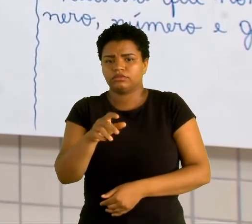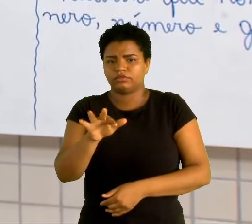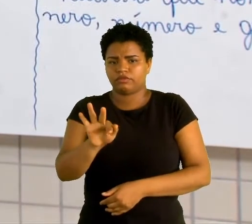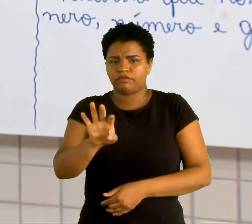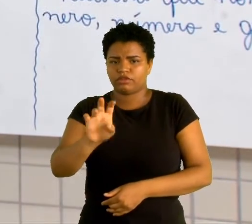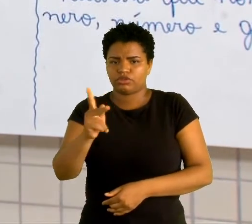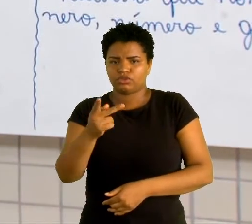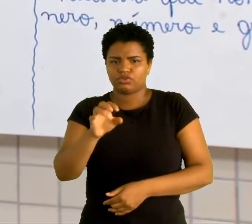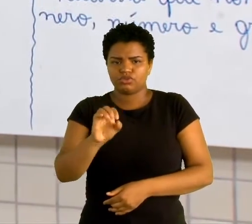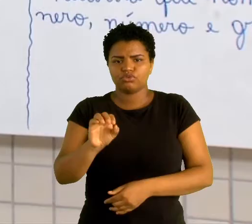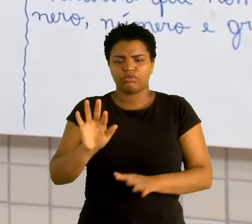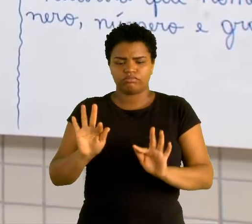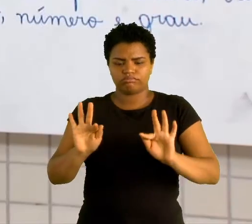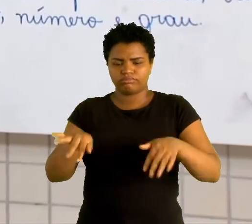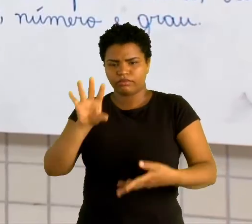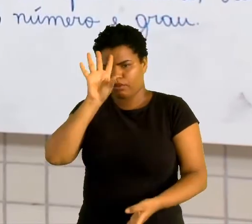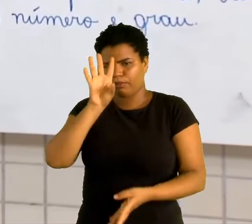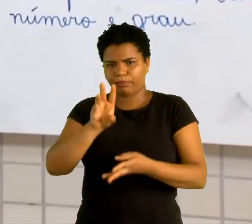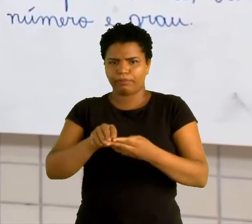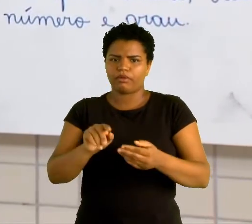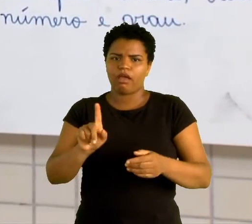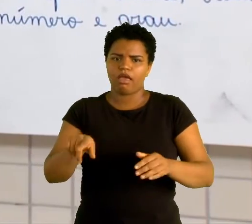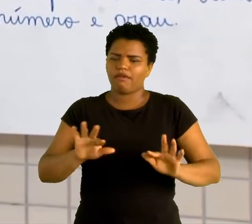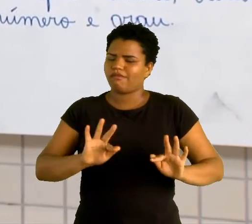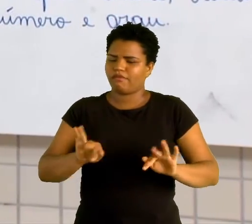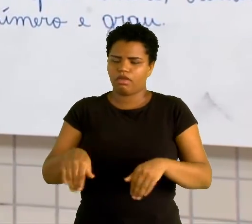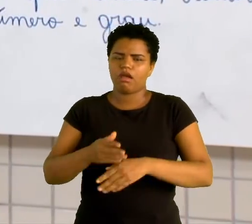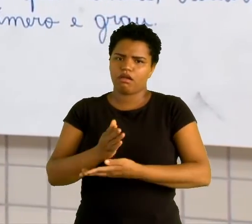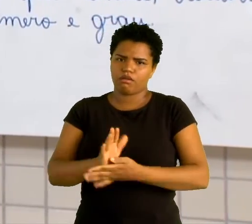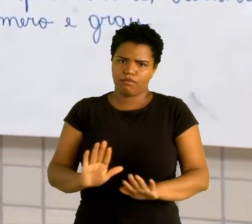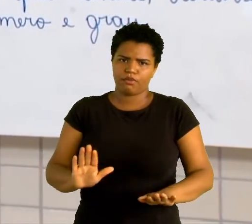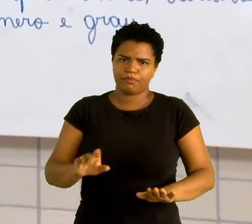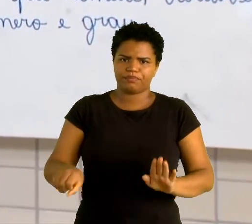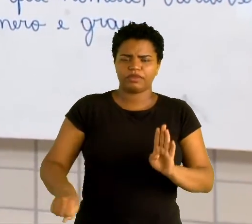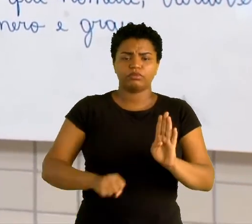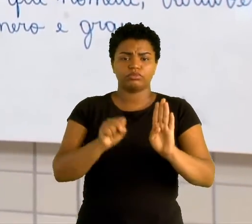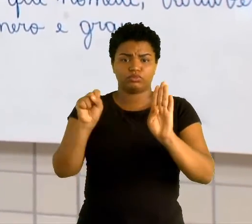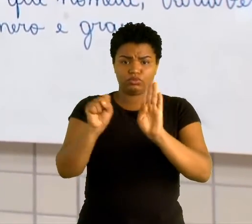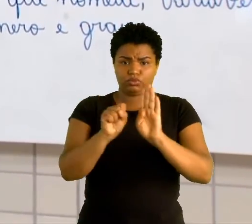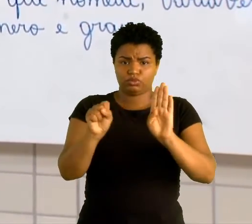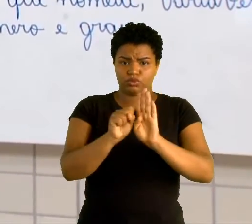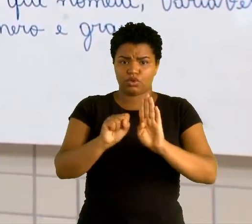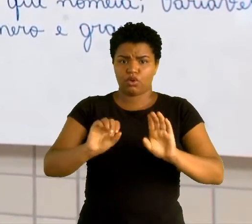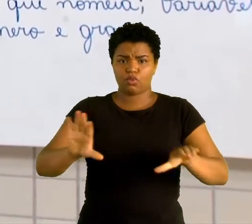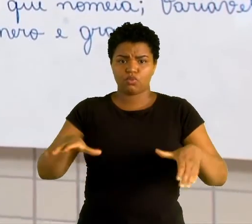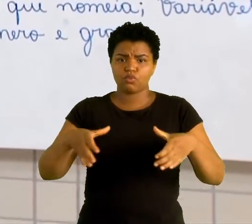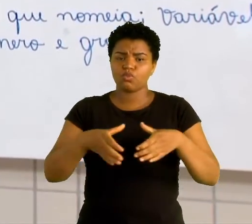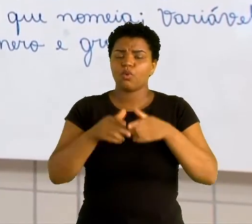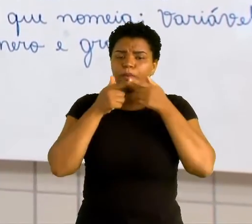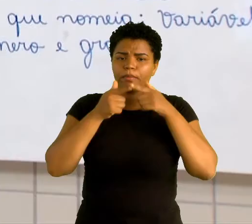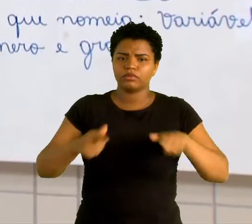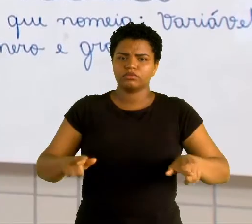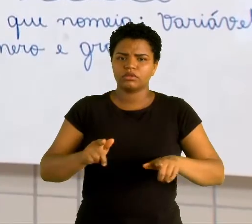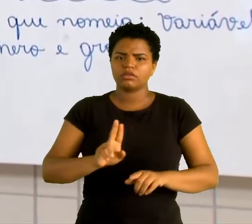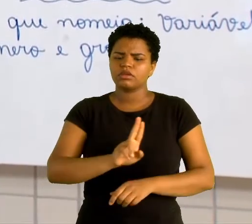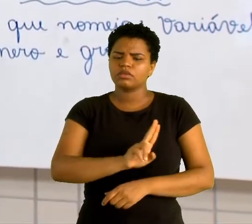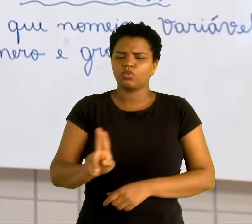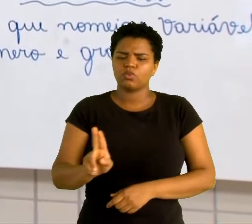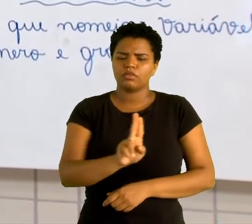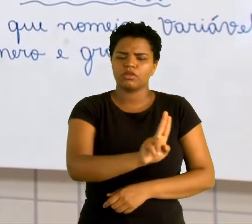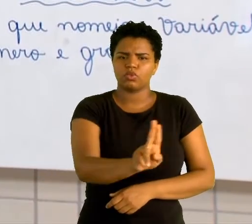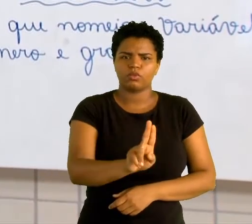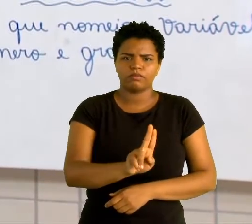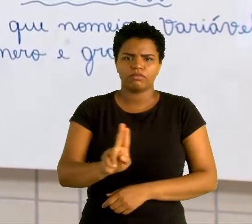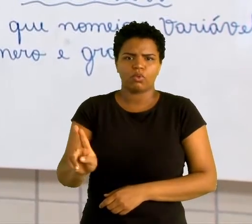ser o encerramento de tudo isso. Substantivo é uma classe gramatical que nomeia, dá nome